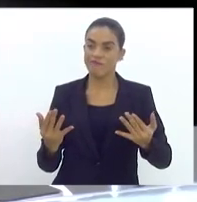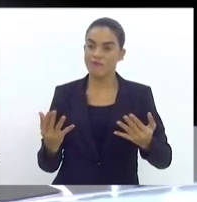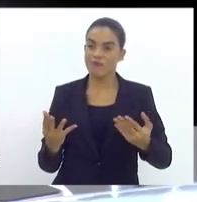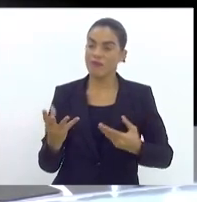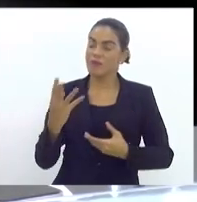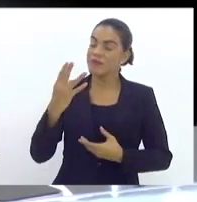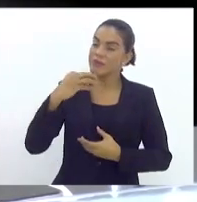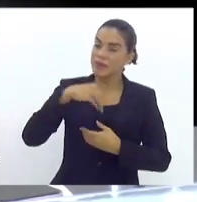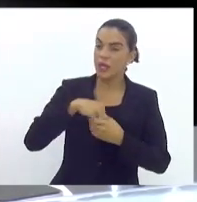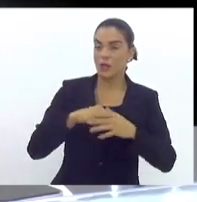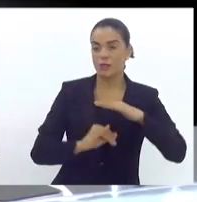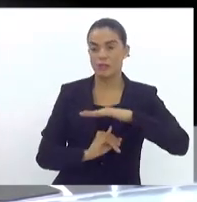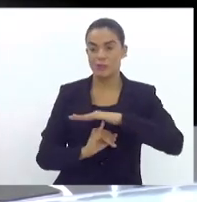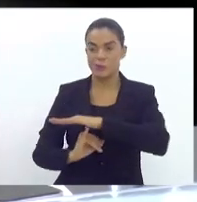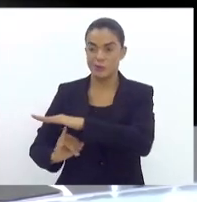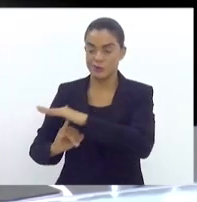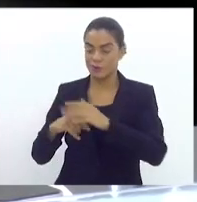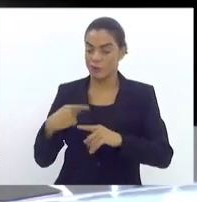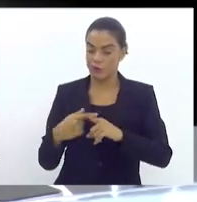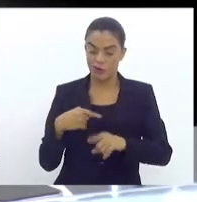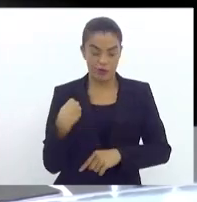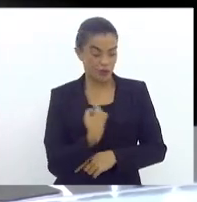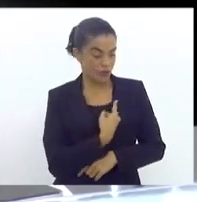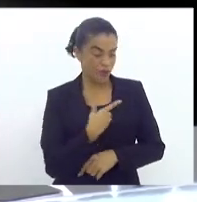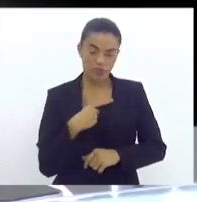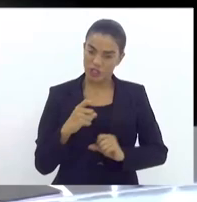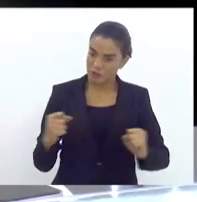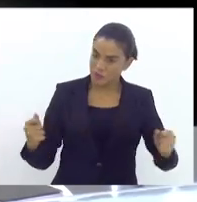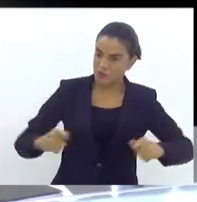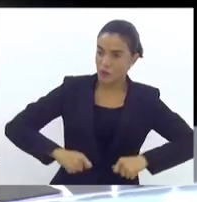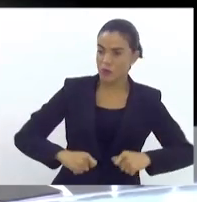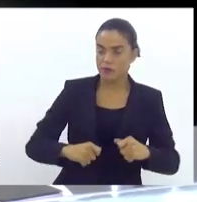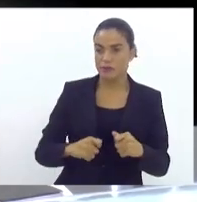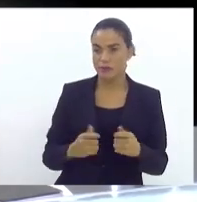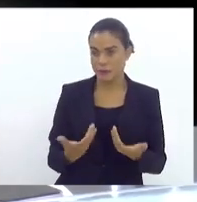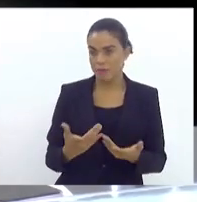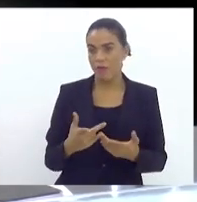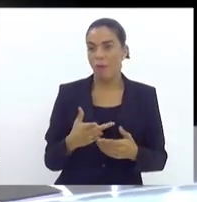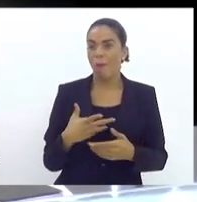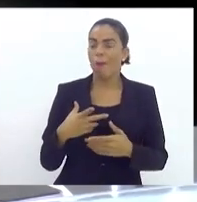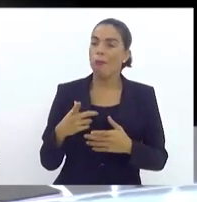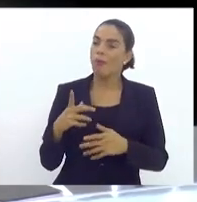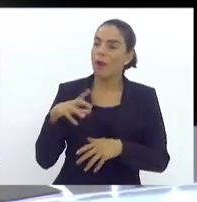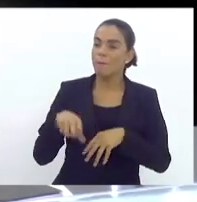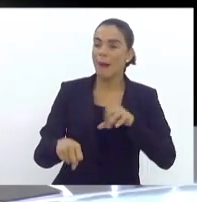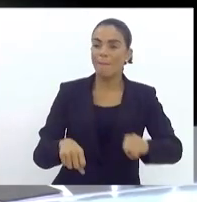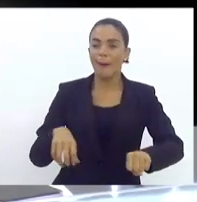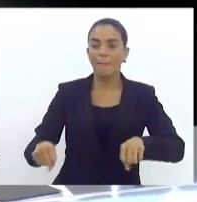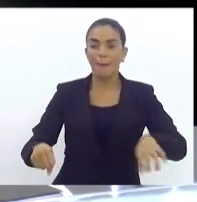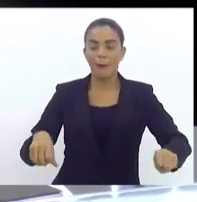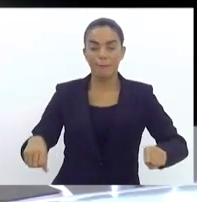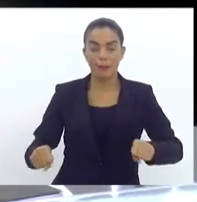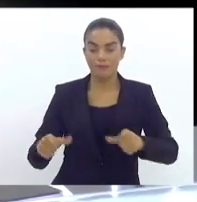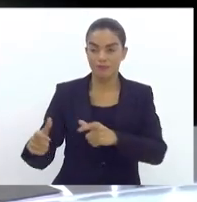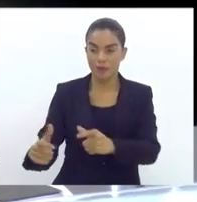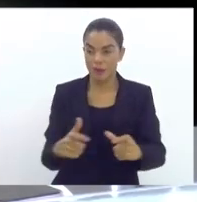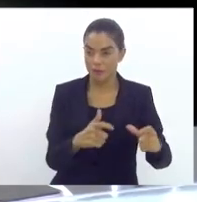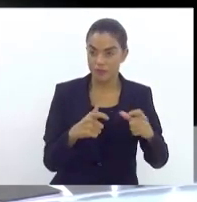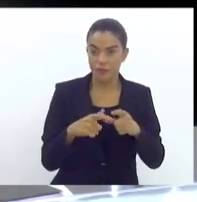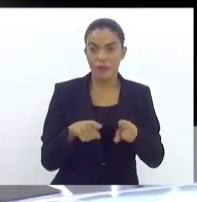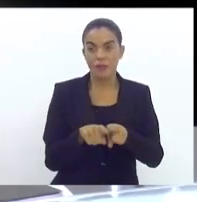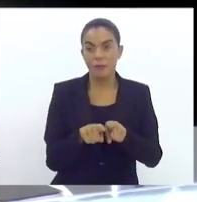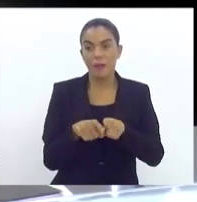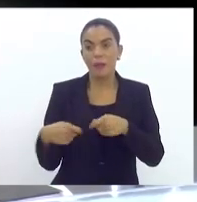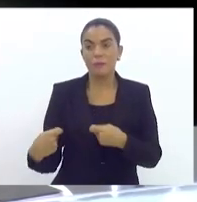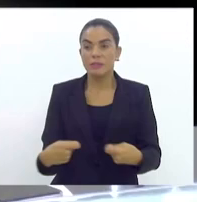institucionais porque somos nós que temos força e competência para puxar esses espaços e de fato é preciso